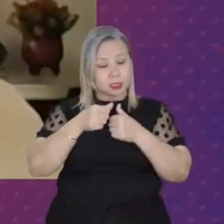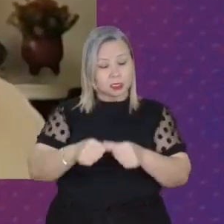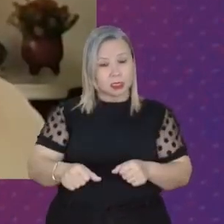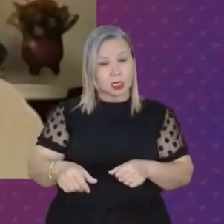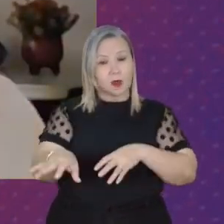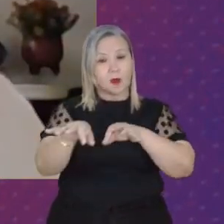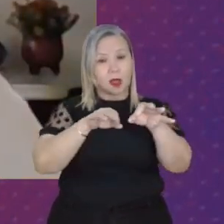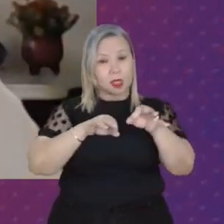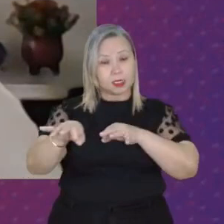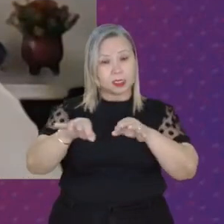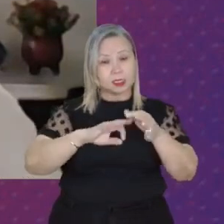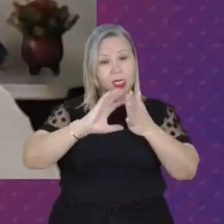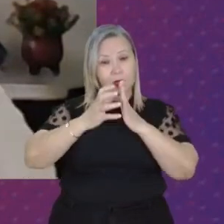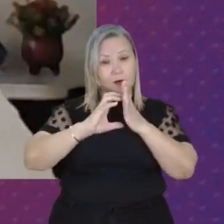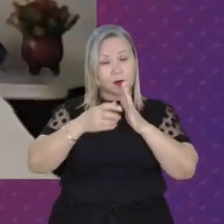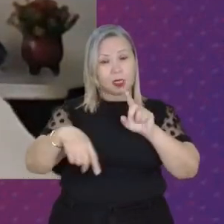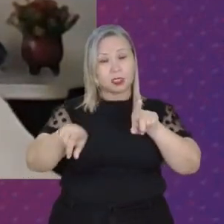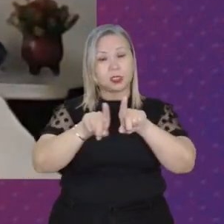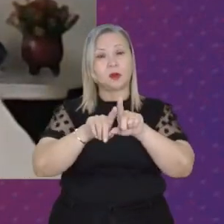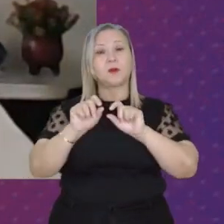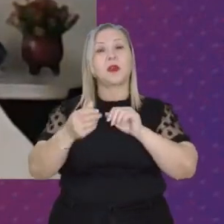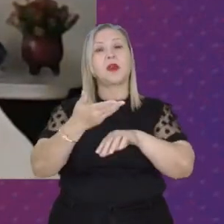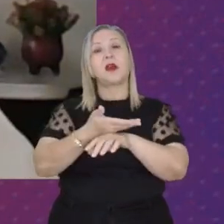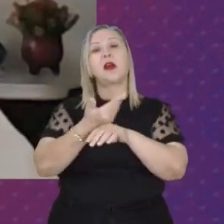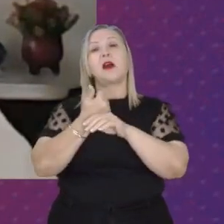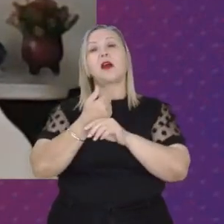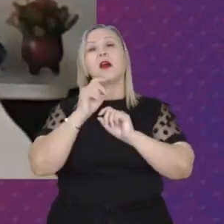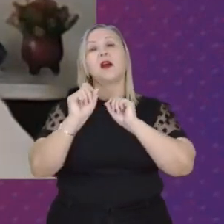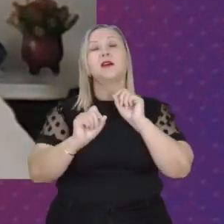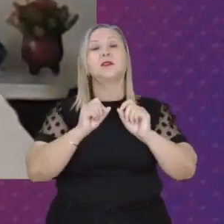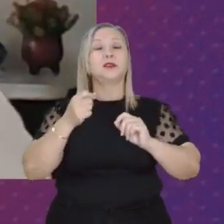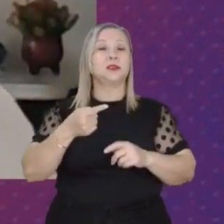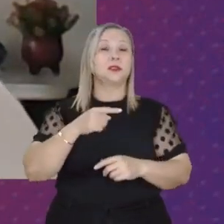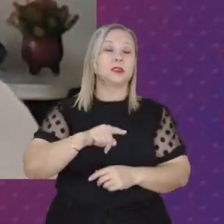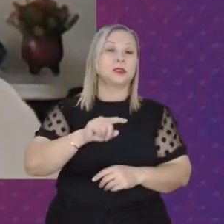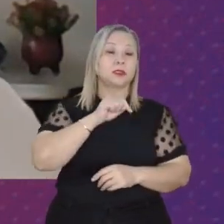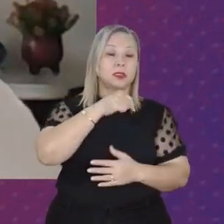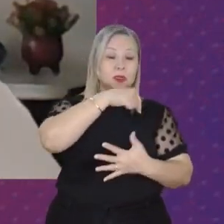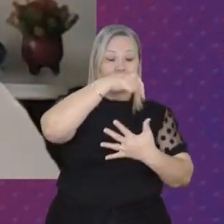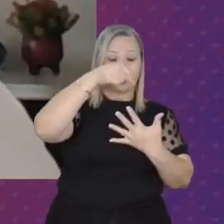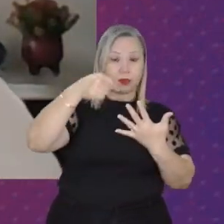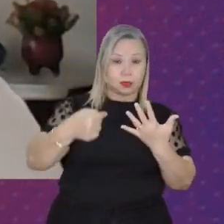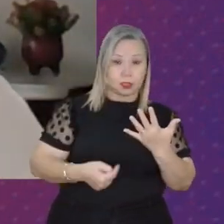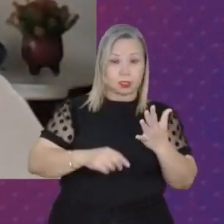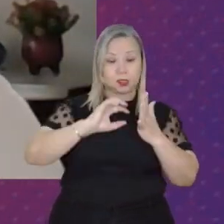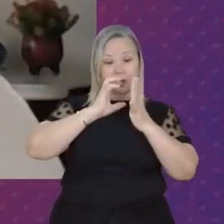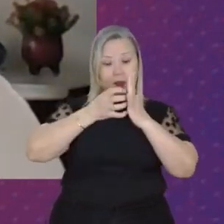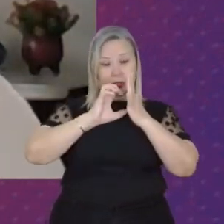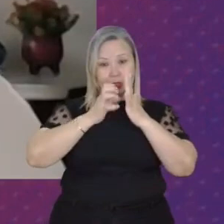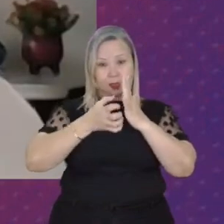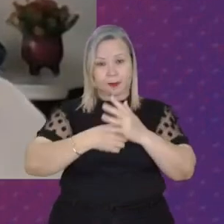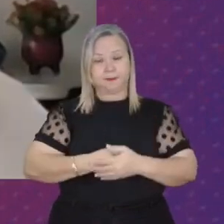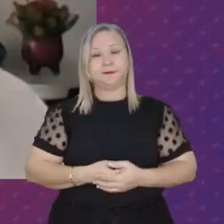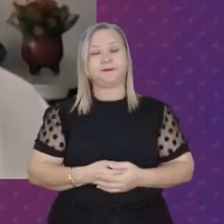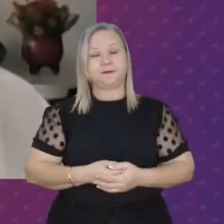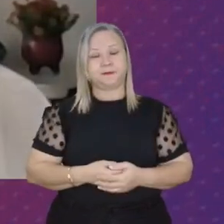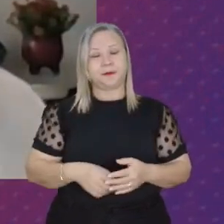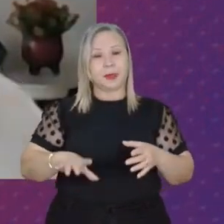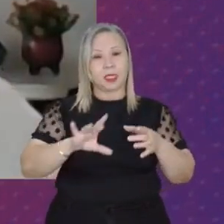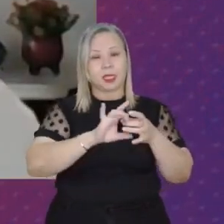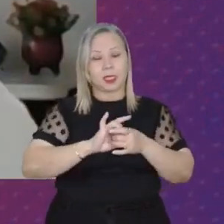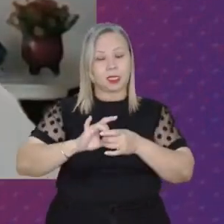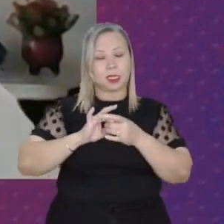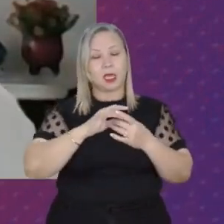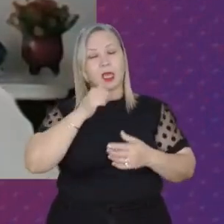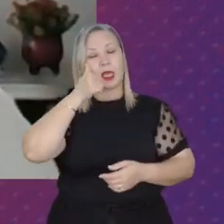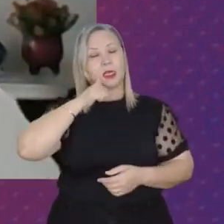no partido, mesmo antes de que as instâncias partidárias ligadas às